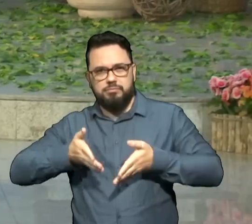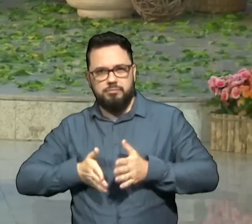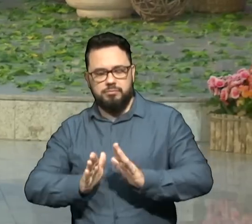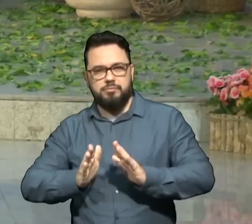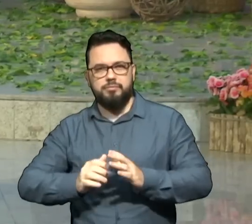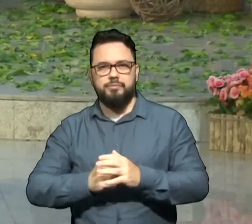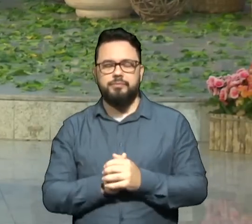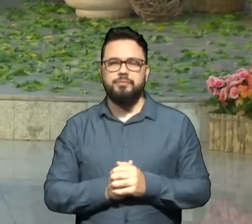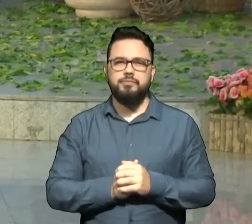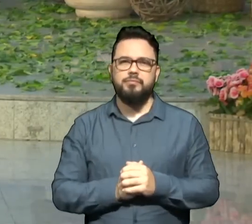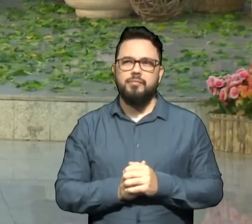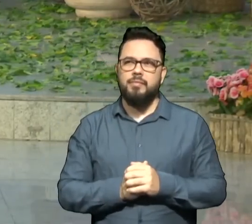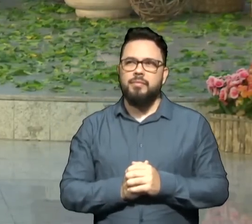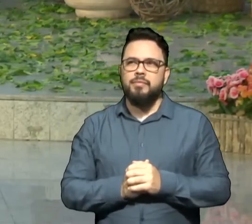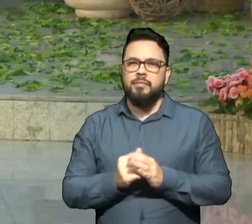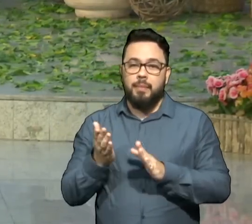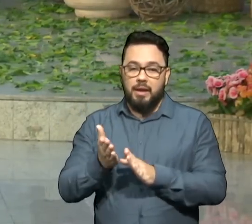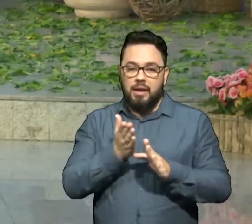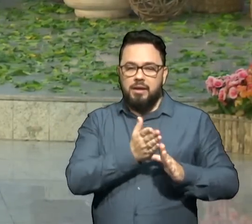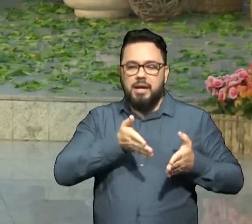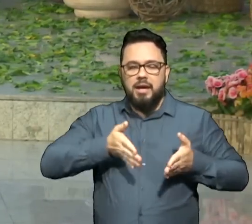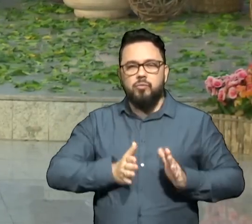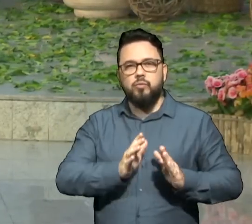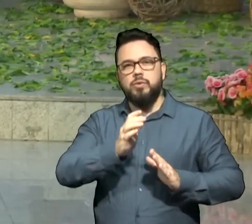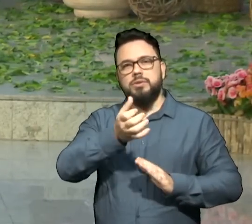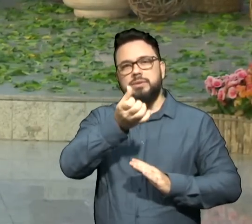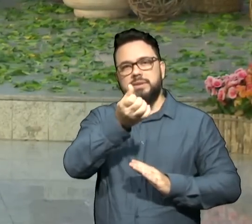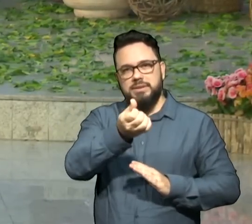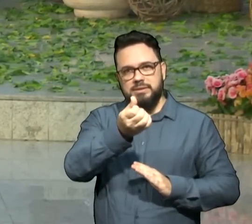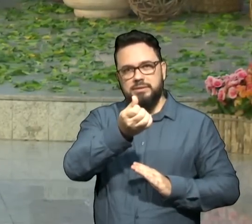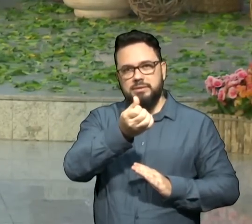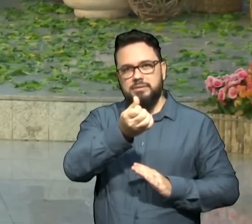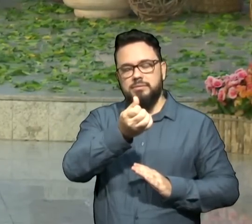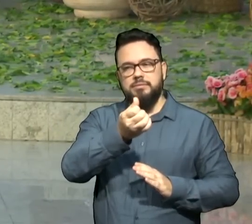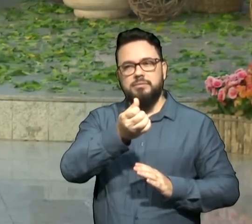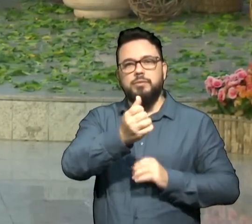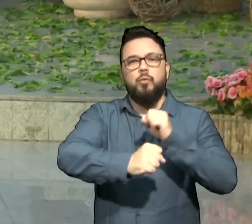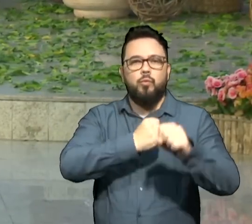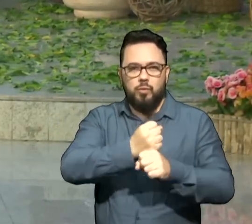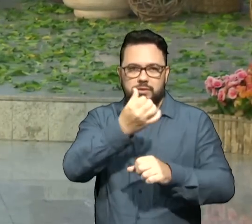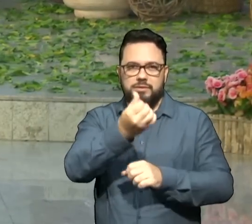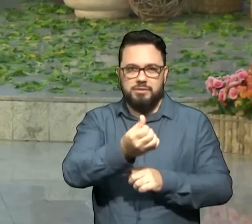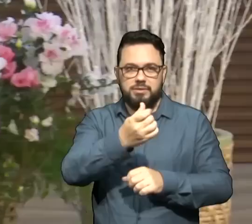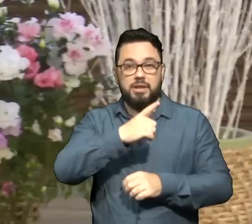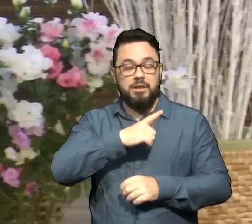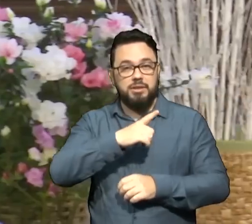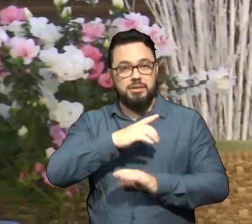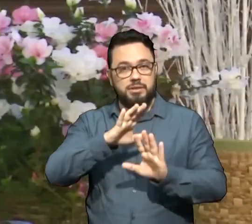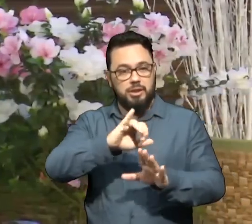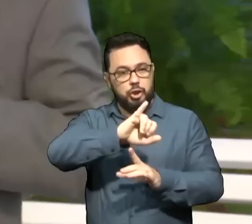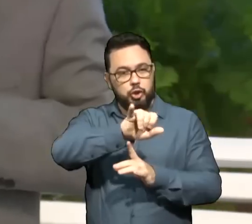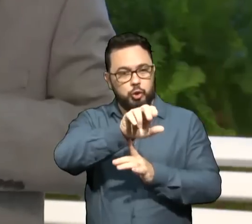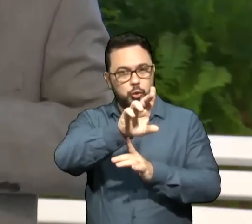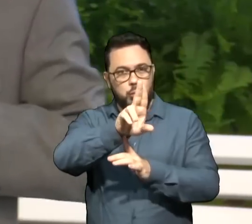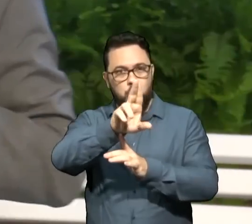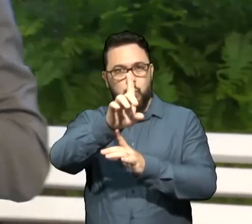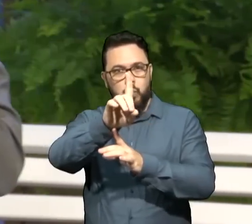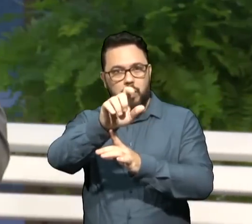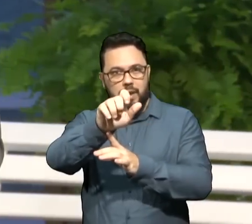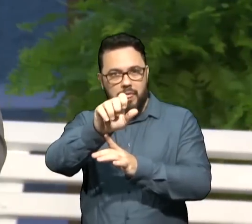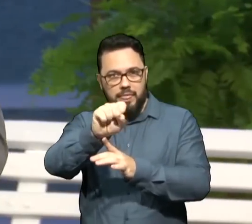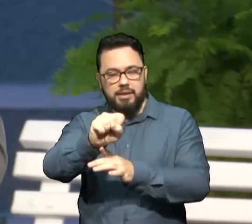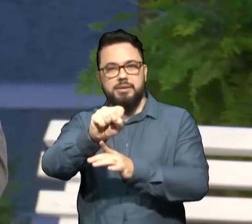ali na Galileia promovida por um homem chamado Judas O Galileu não confunda Judas O Galileu com Judas